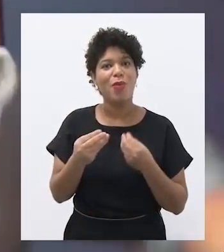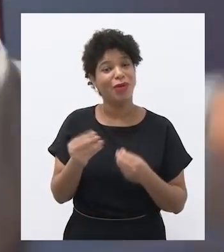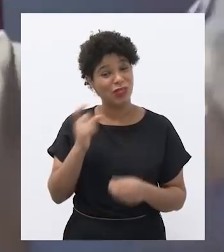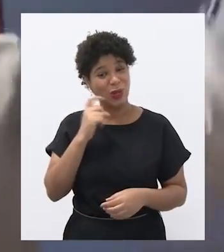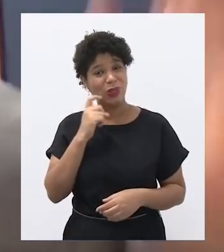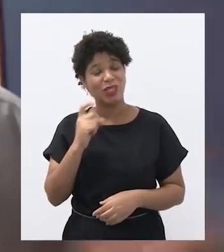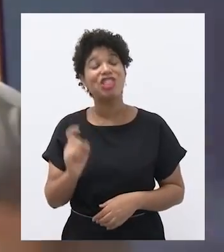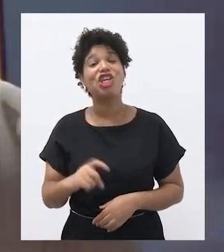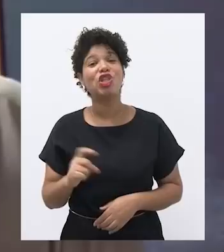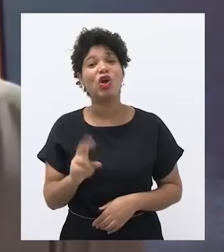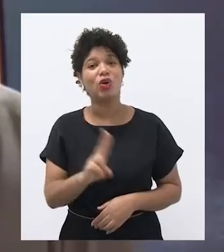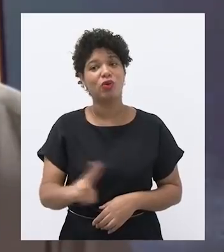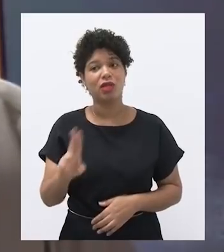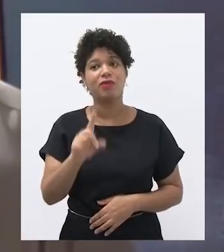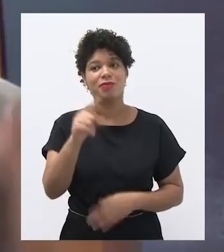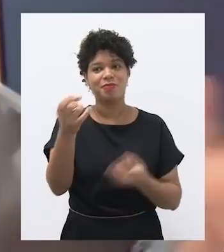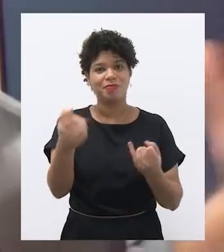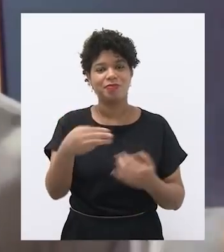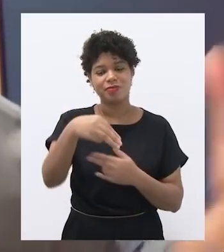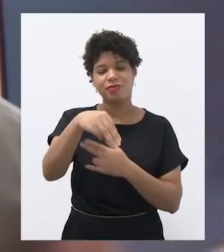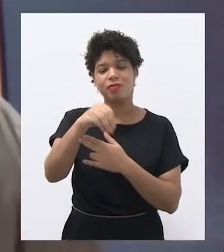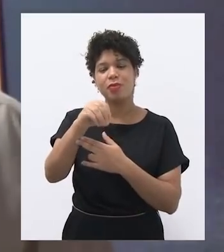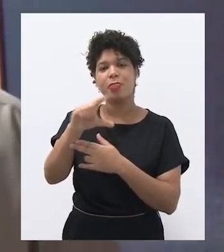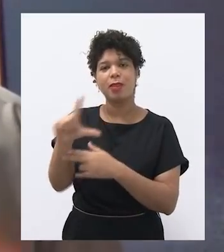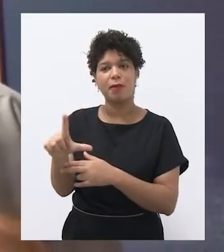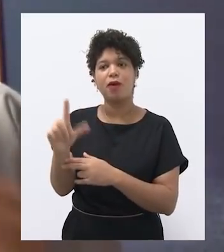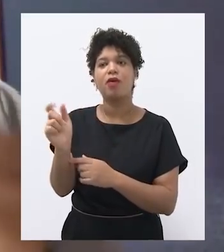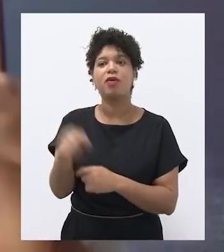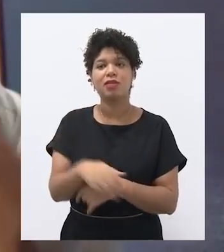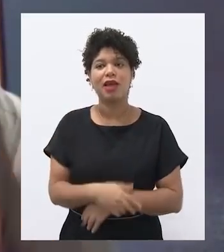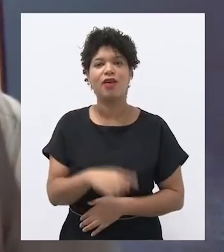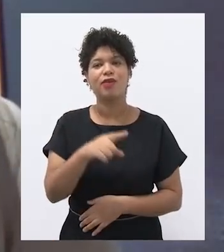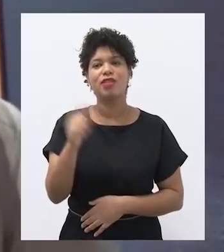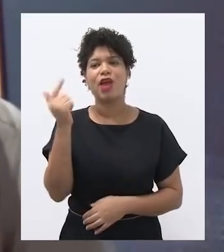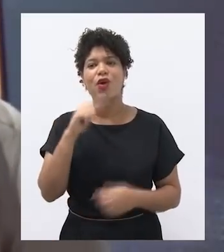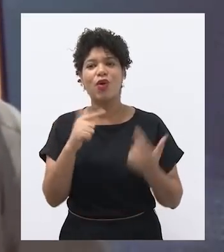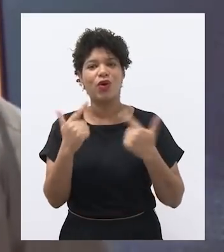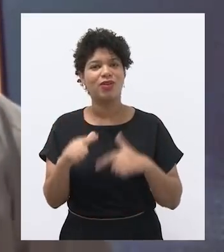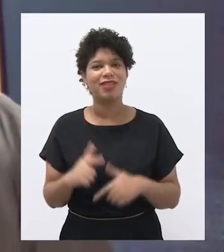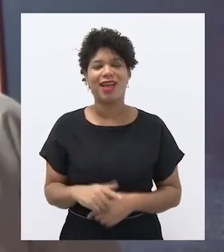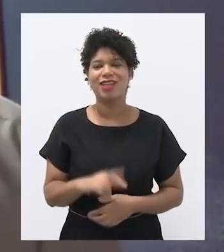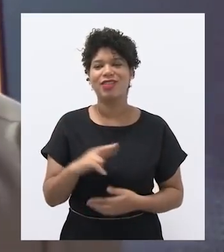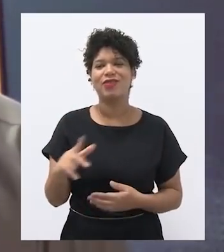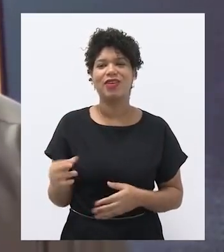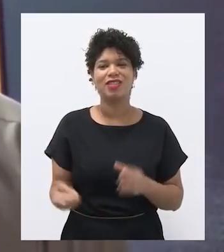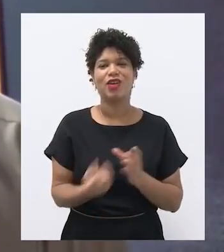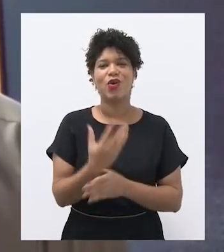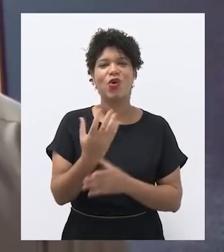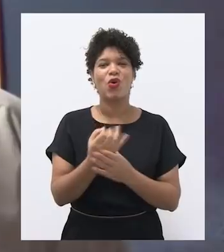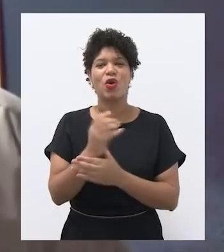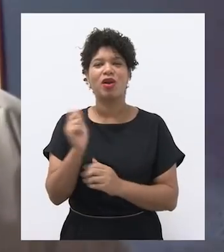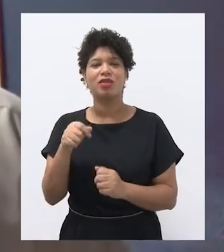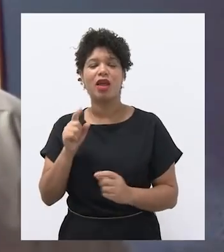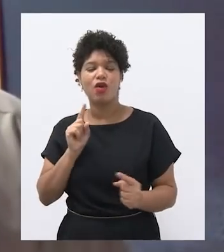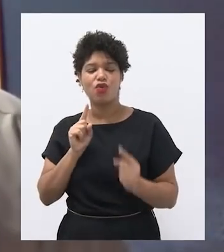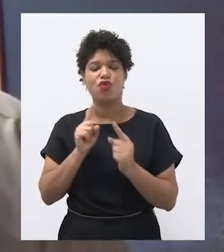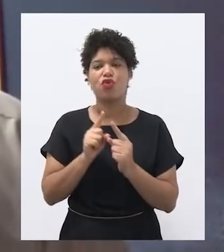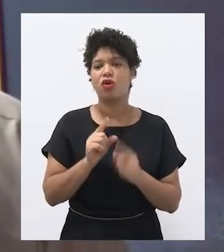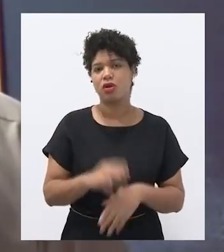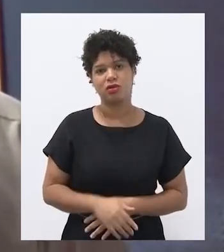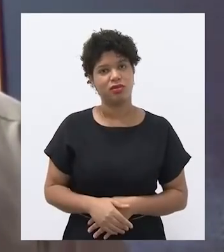quanto vale o mol, né? Por meio Então, vocês conseguem criar esses recursos de aproximação. Se isso não